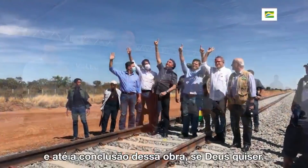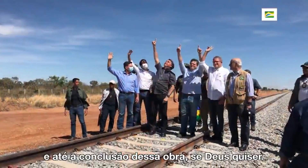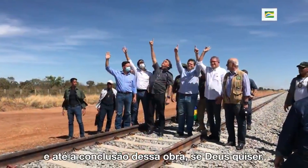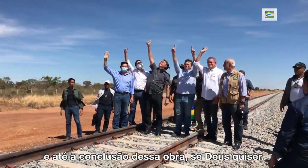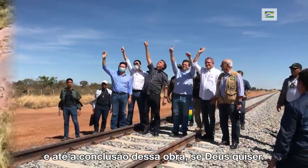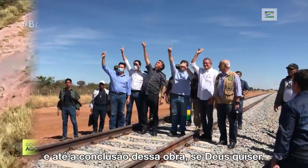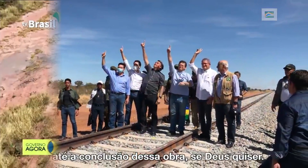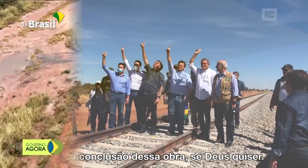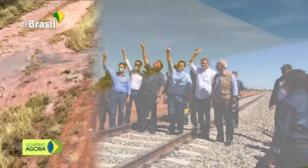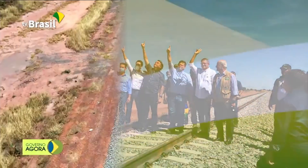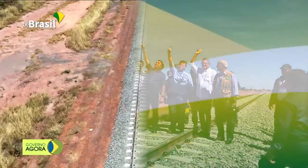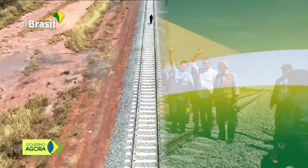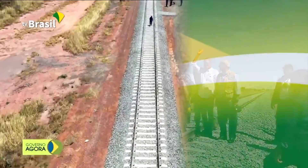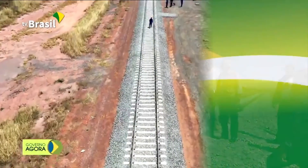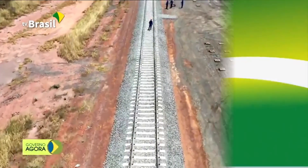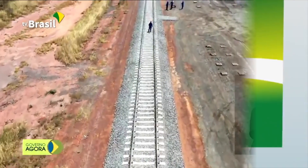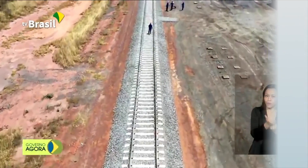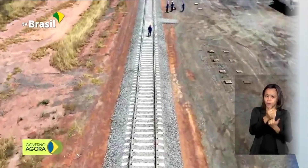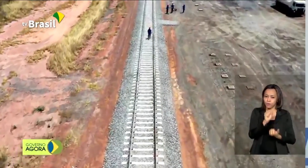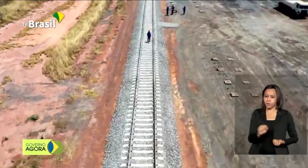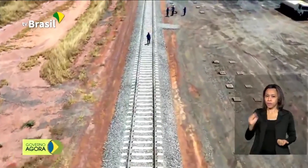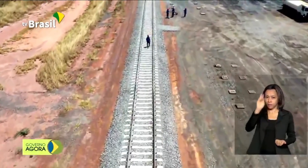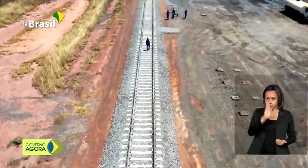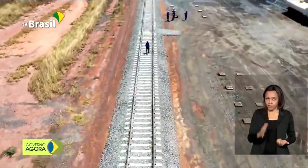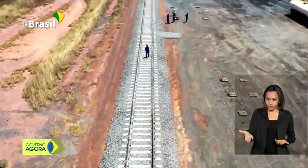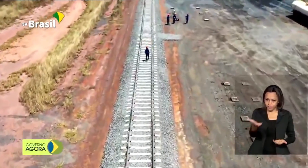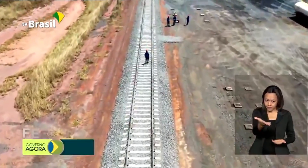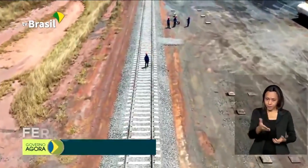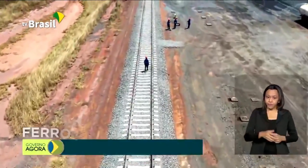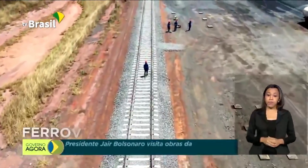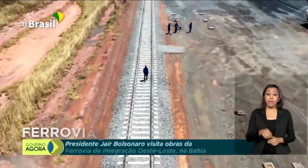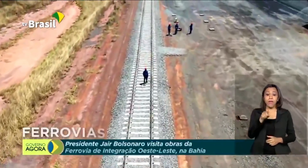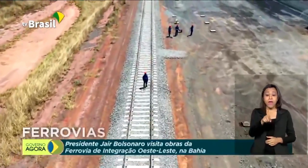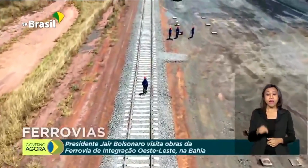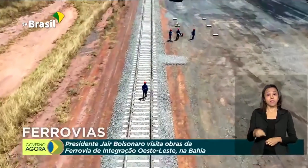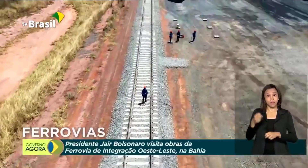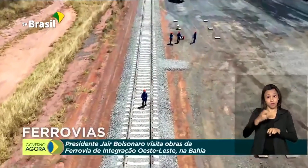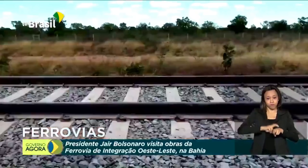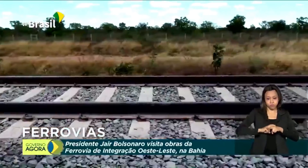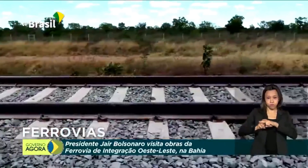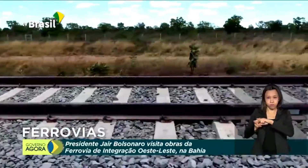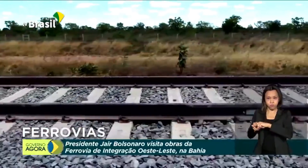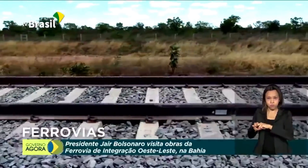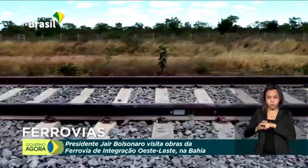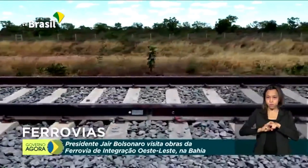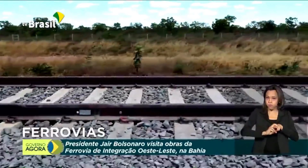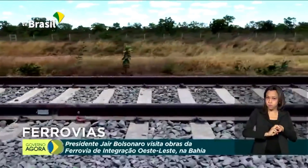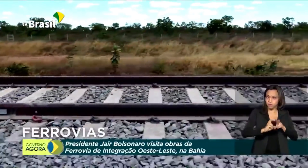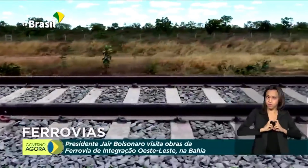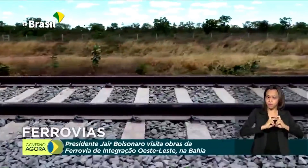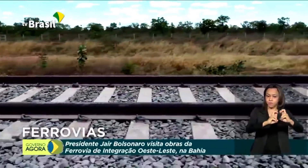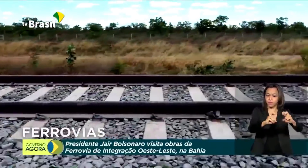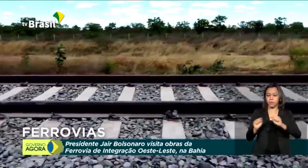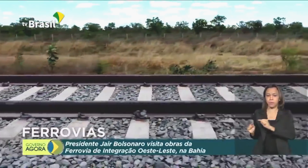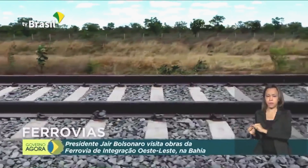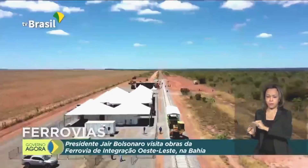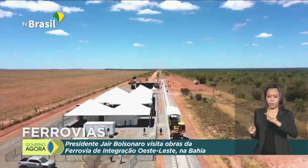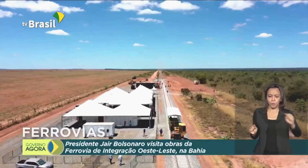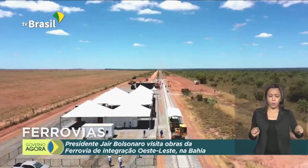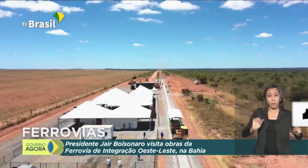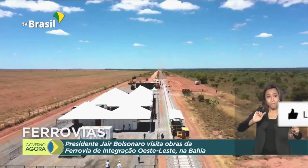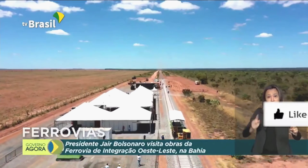e até a conclusão dessa obra, se Deus quiser. A Ferrovia de Integração Oeste-Leste terá aproximadamente 1.500